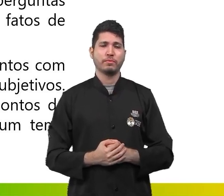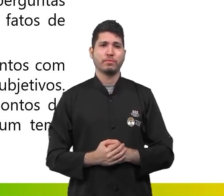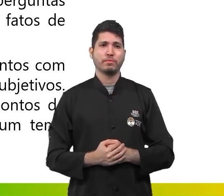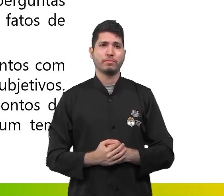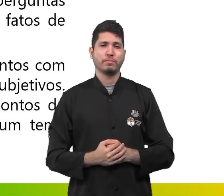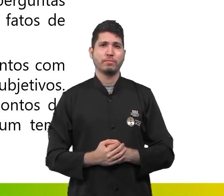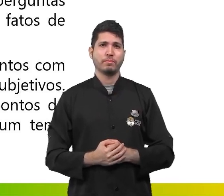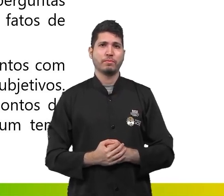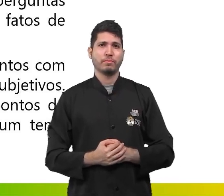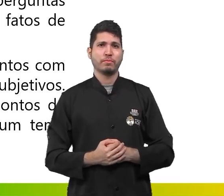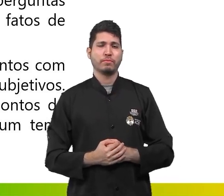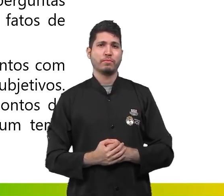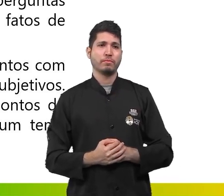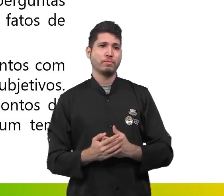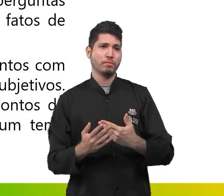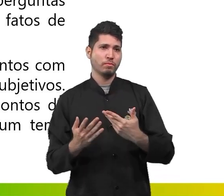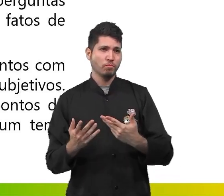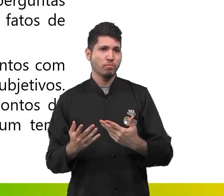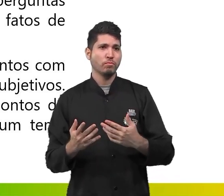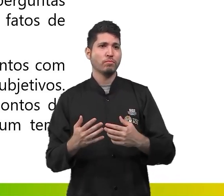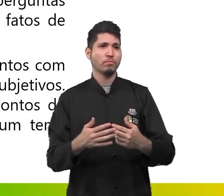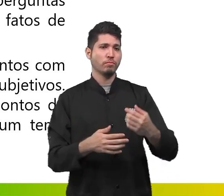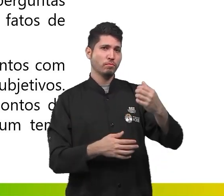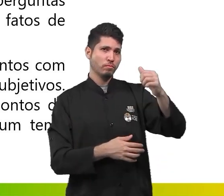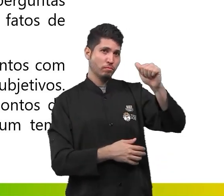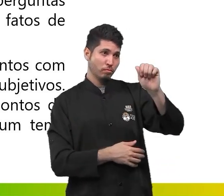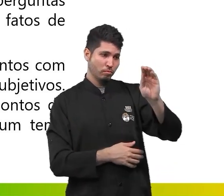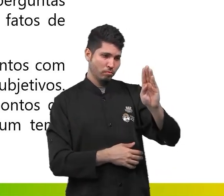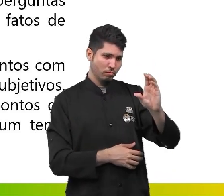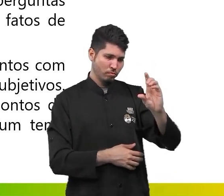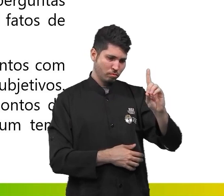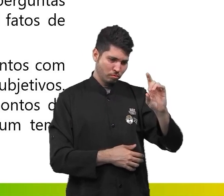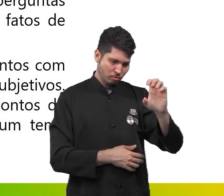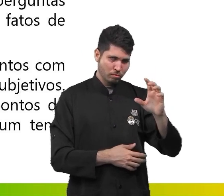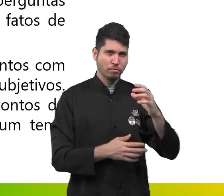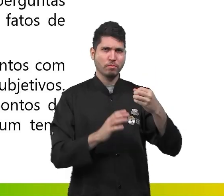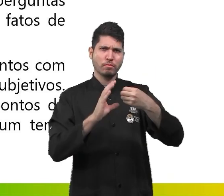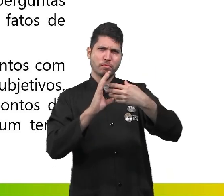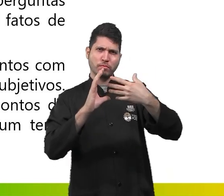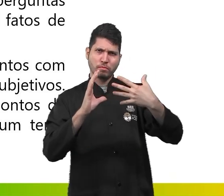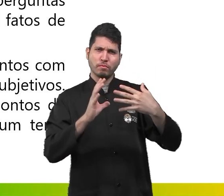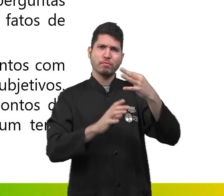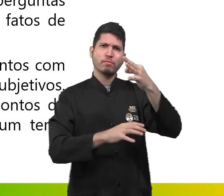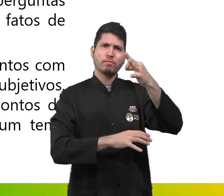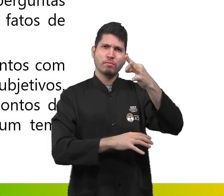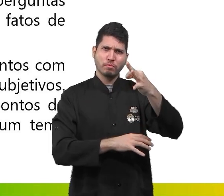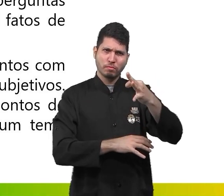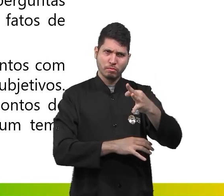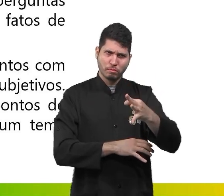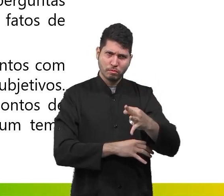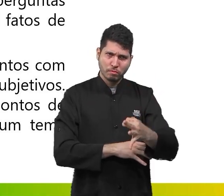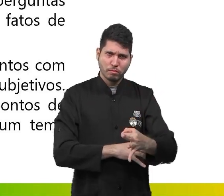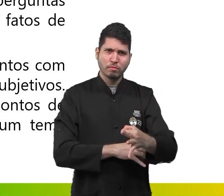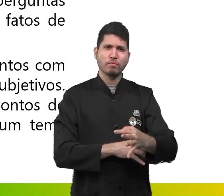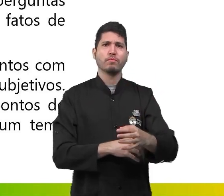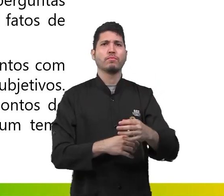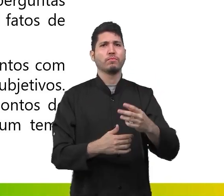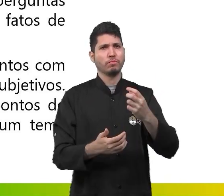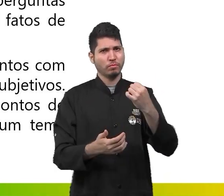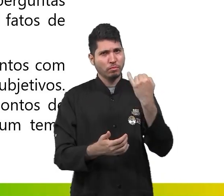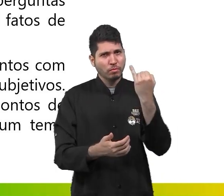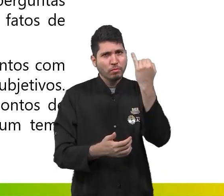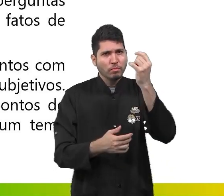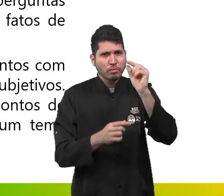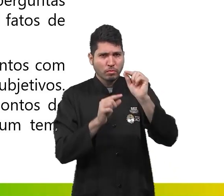Muito bem. Qual das seguintes alternativas caracteriza corretamente? É corretamente, a gente marca sempre essas palavras, galera, assim que você